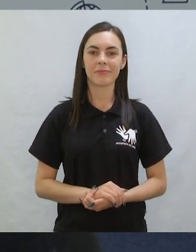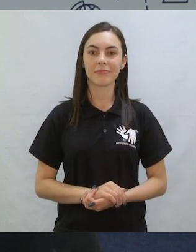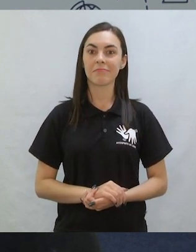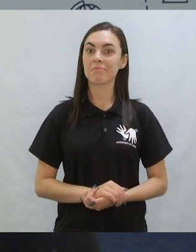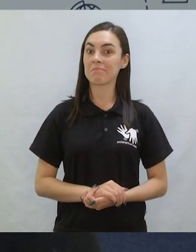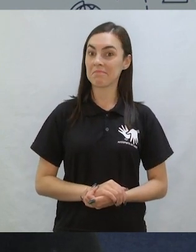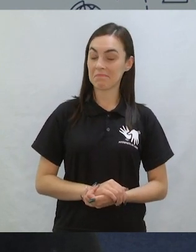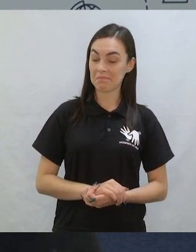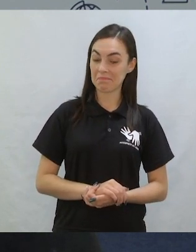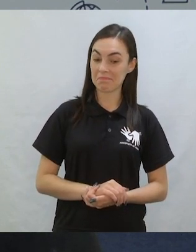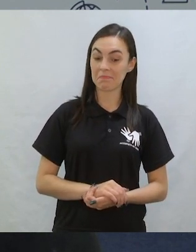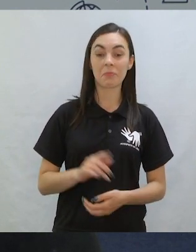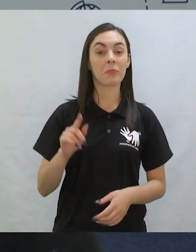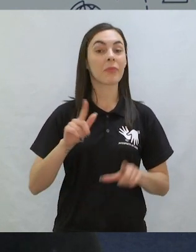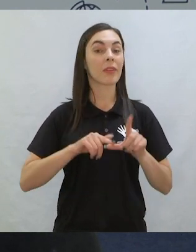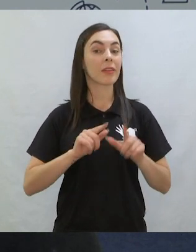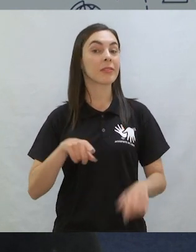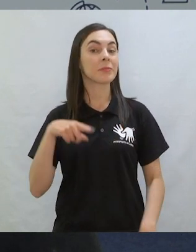6.